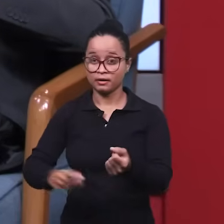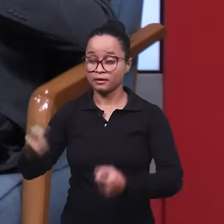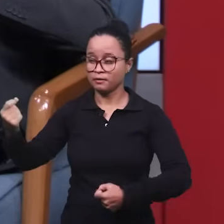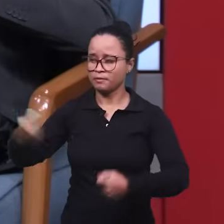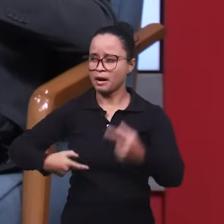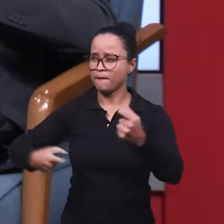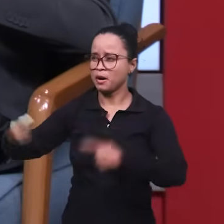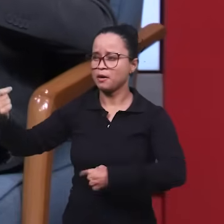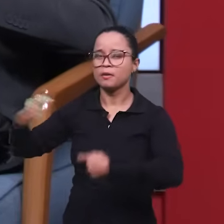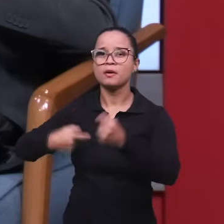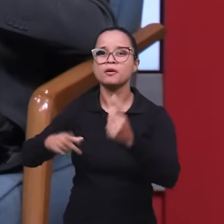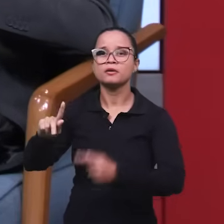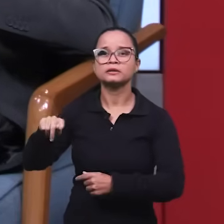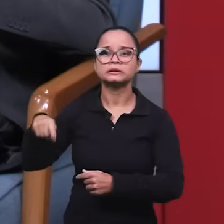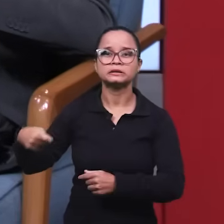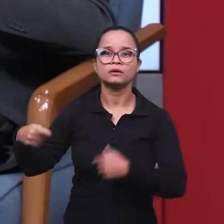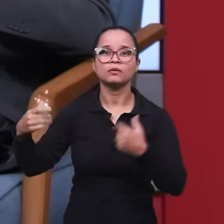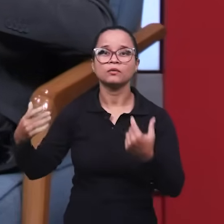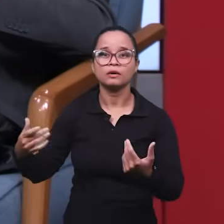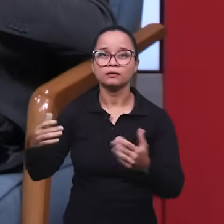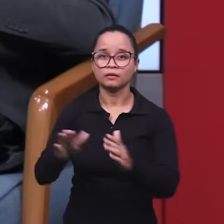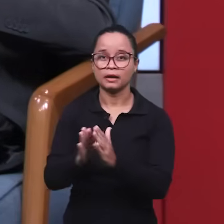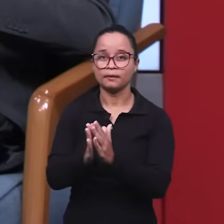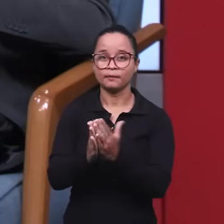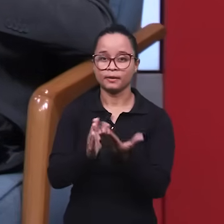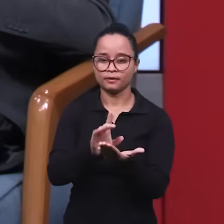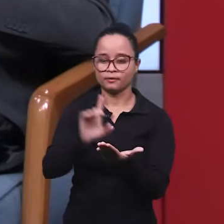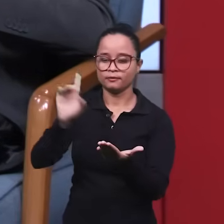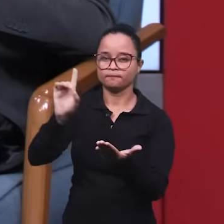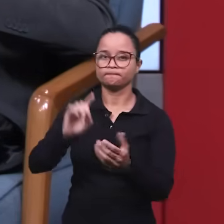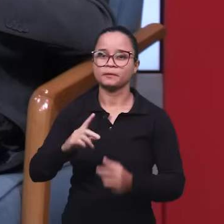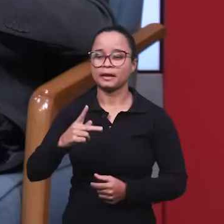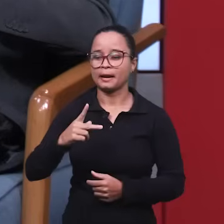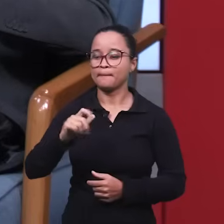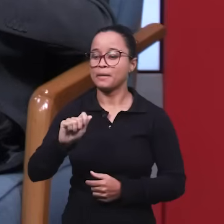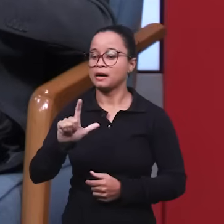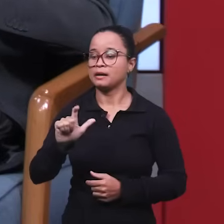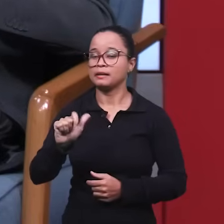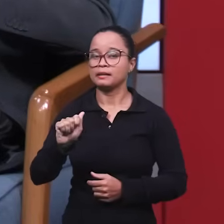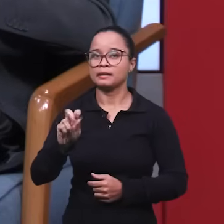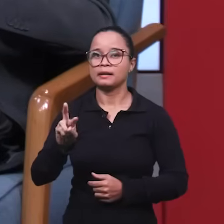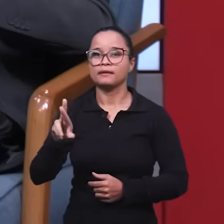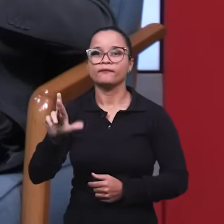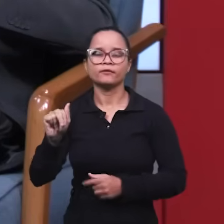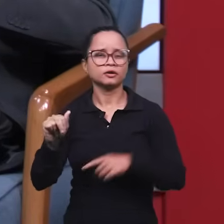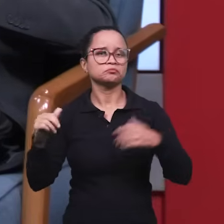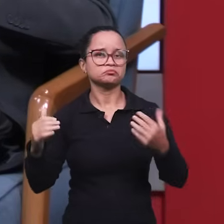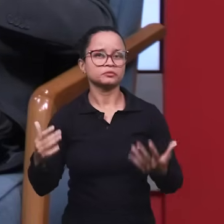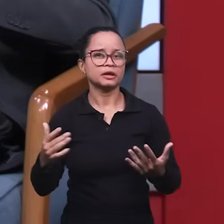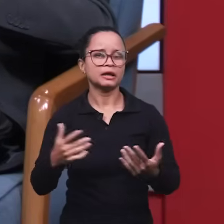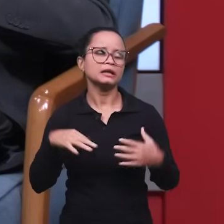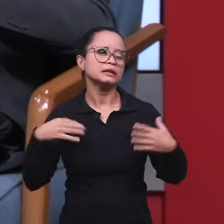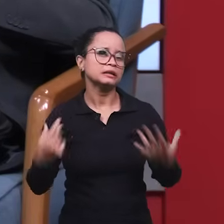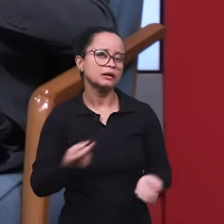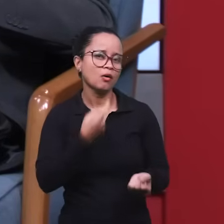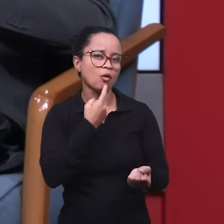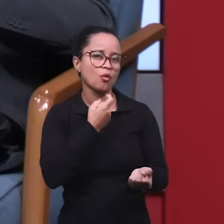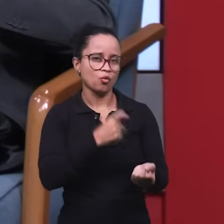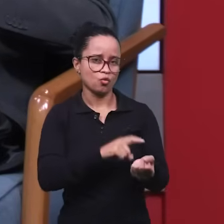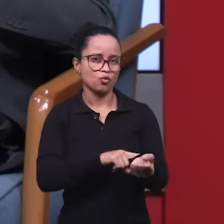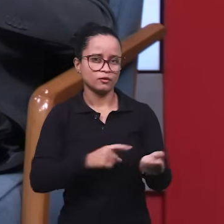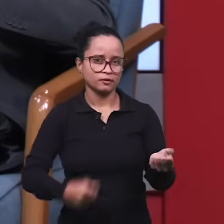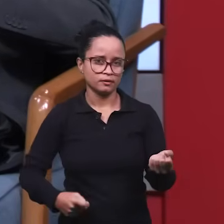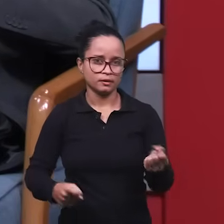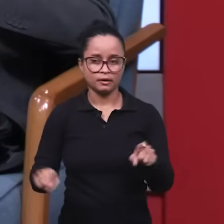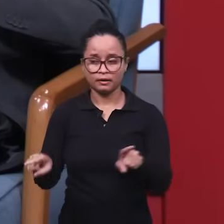veste salpicada de sangue e o nome pelo qual se chama é a palavra. Então, o sangue